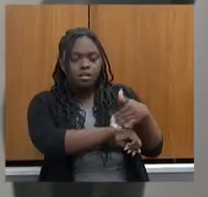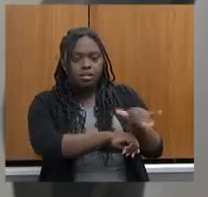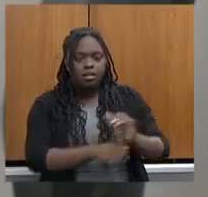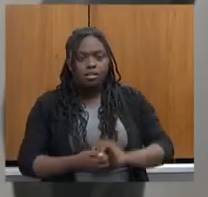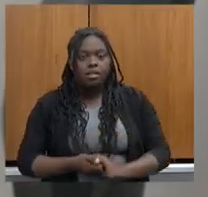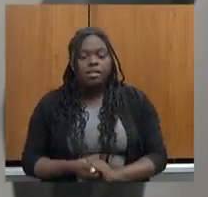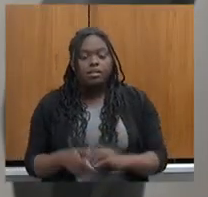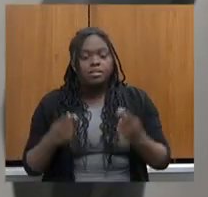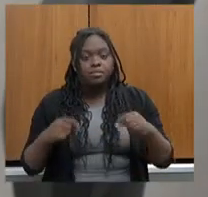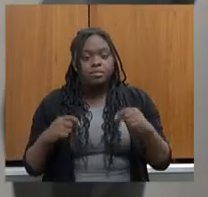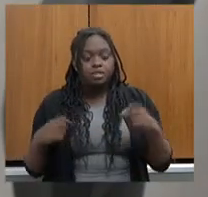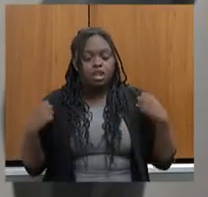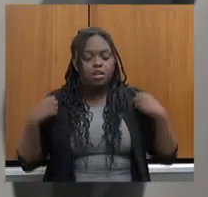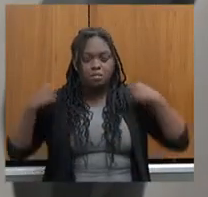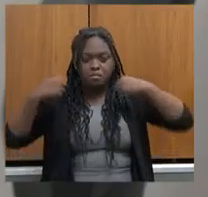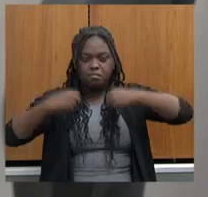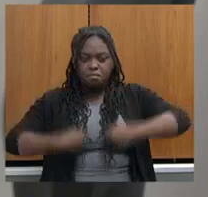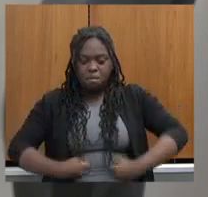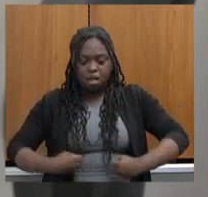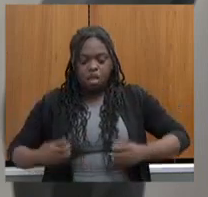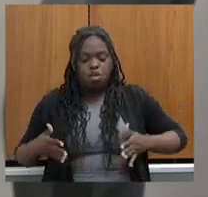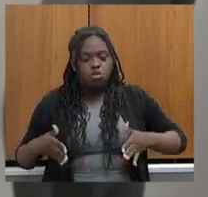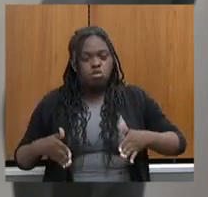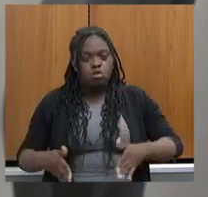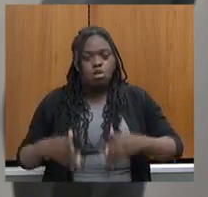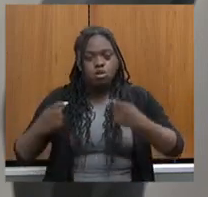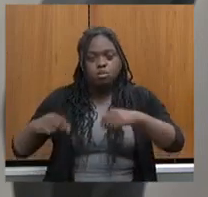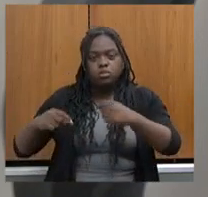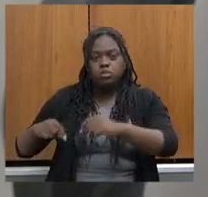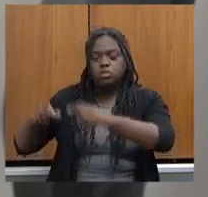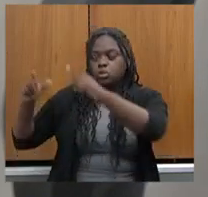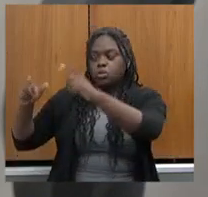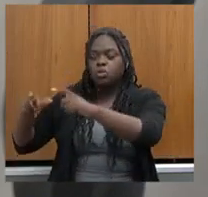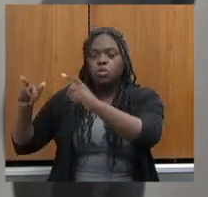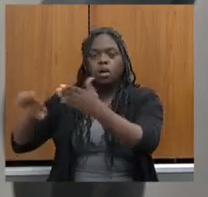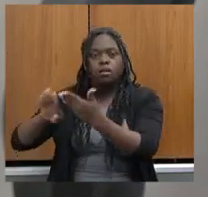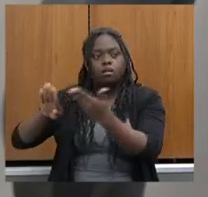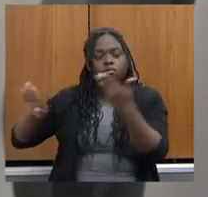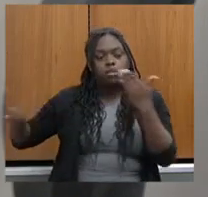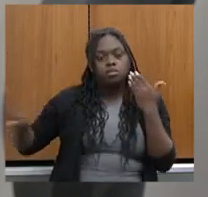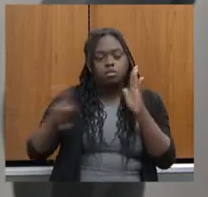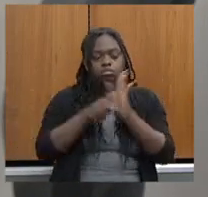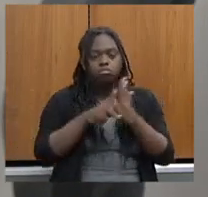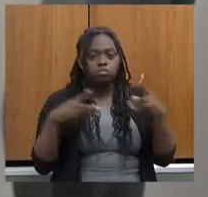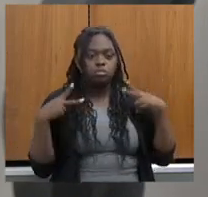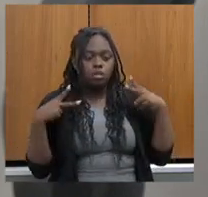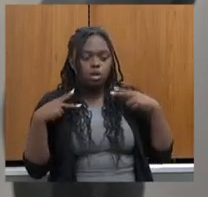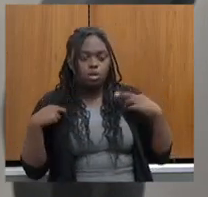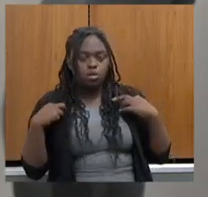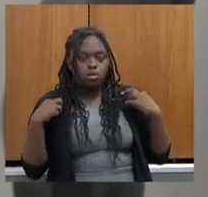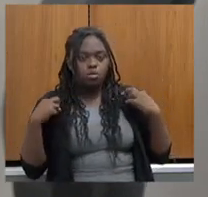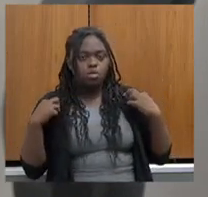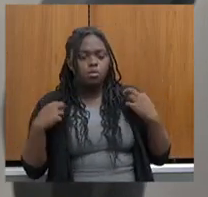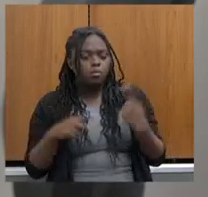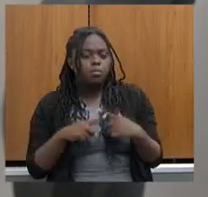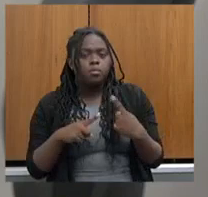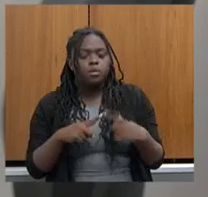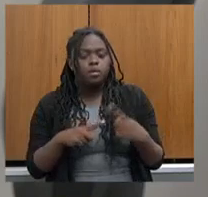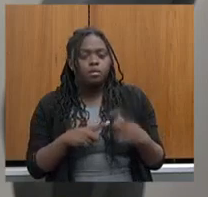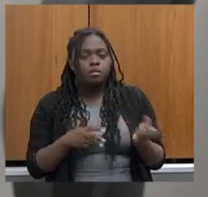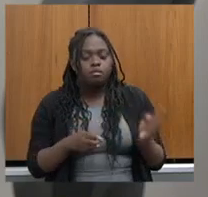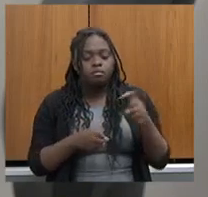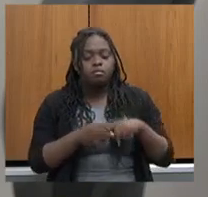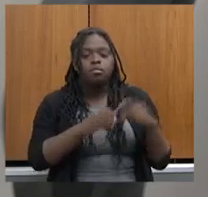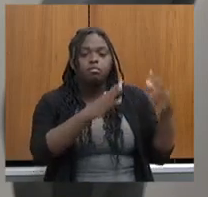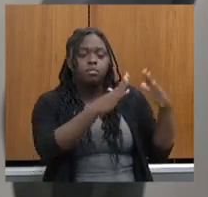que esse macacão seja colocado no local longe das suas roupas suas vestimentas pessoais até porque quando ele volta